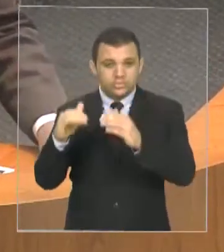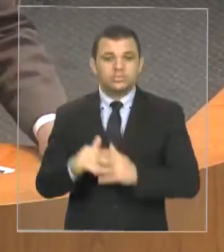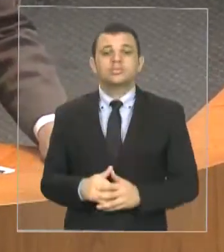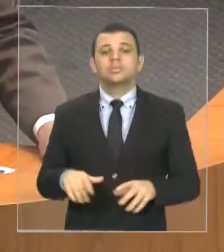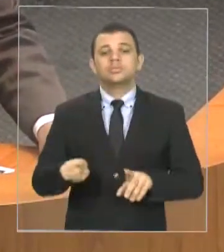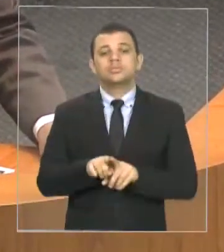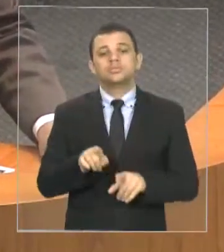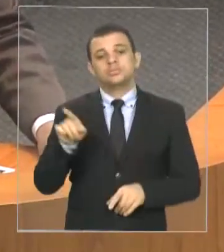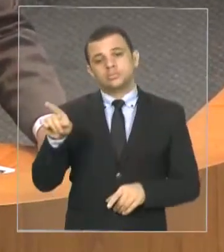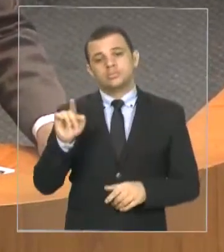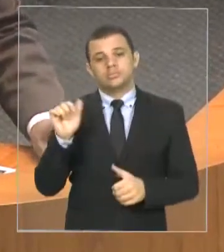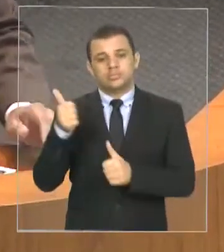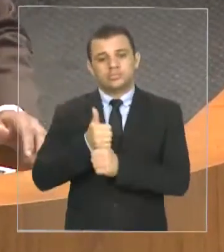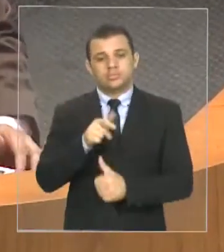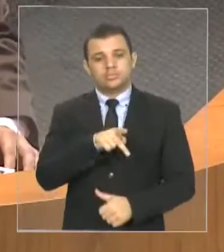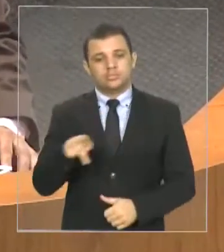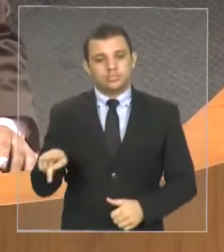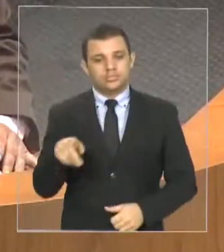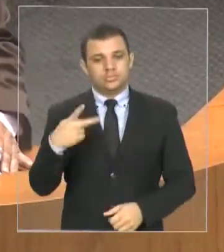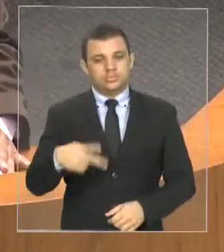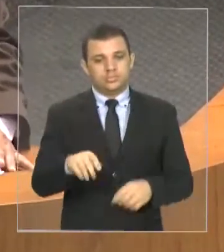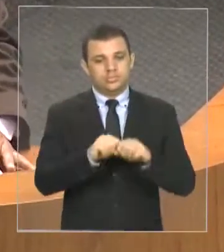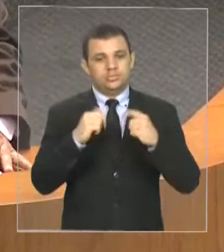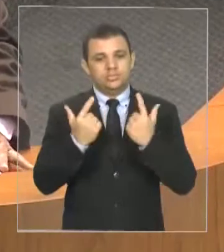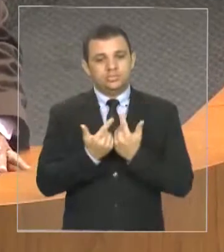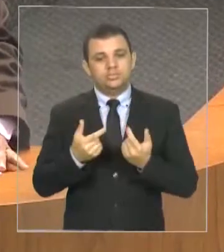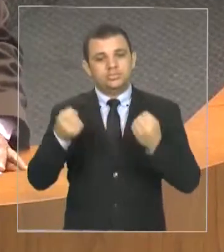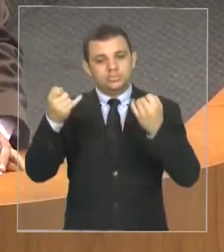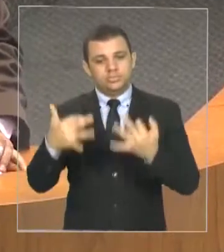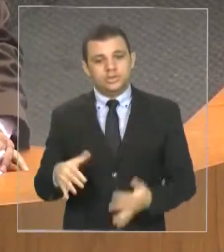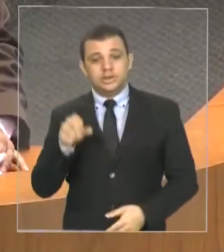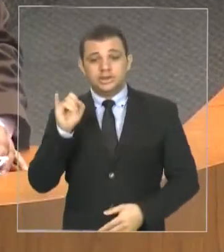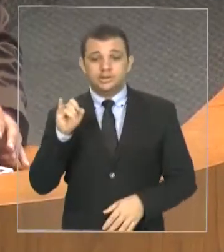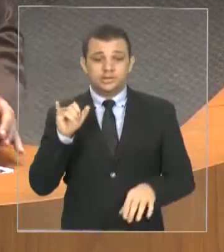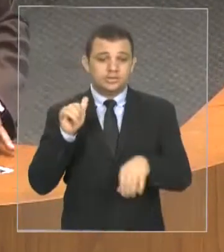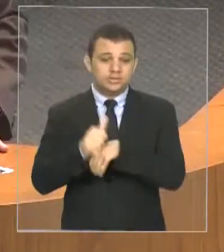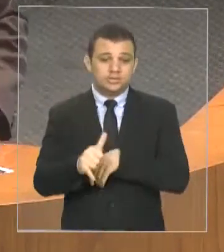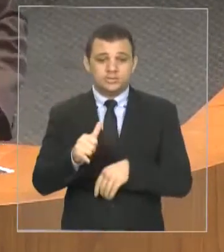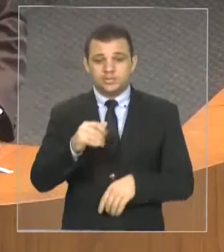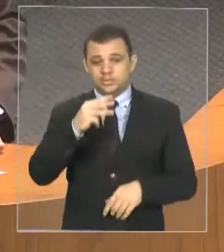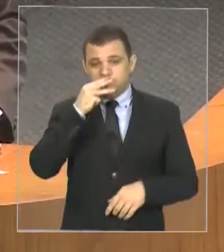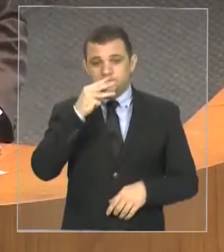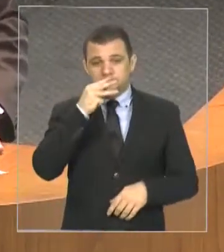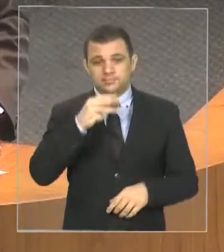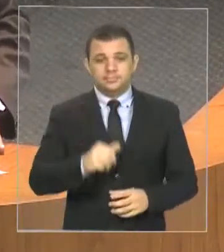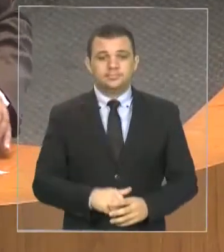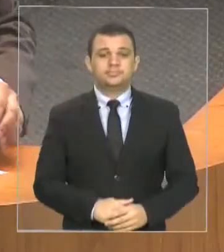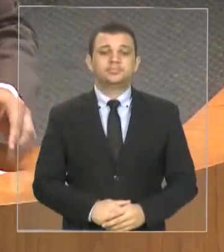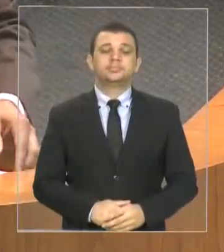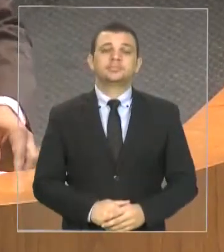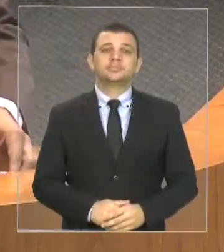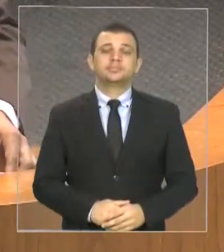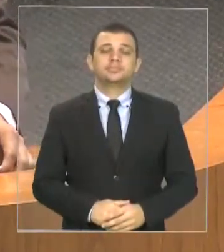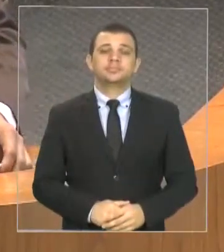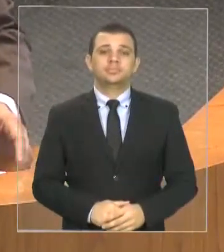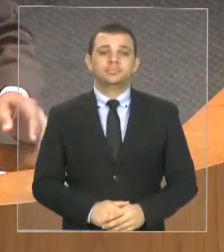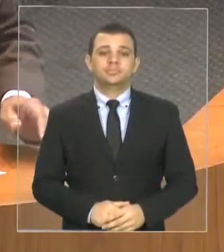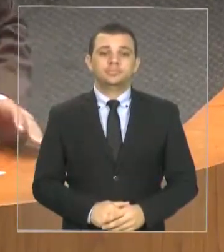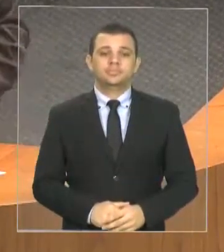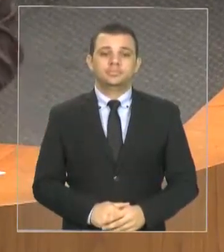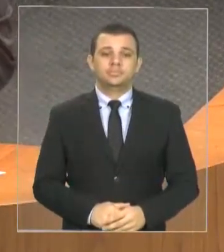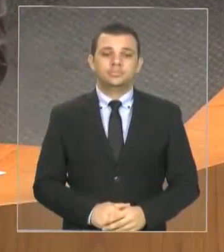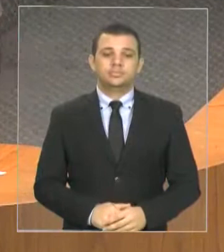conduz esta casa, na ausência do nosso presidente Humberto Coutinho, e quando em